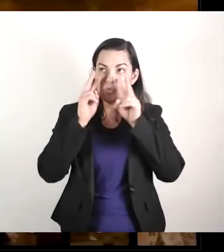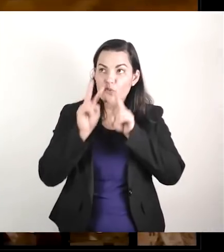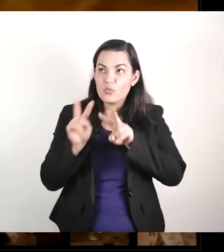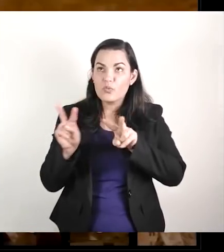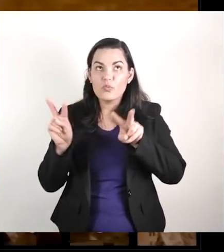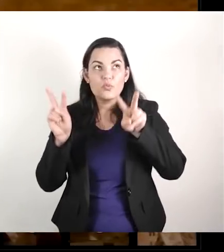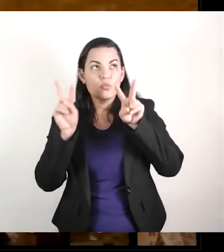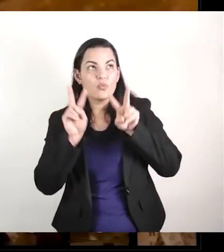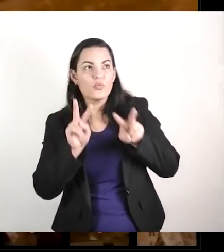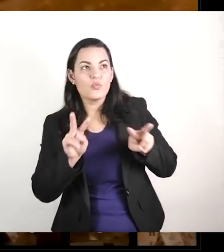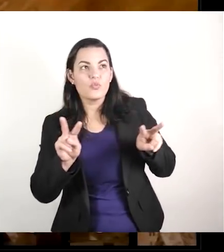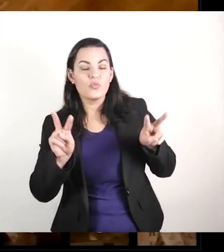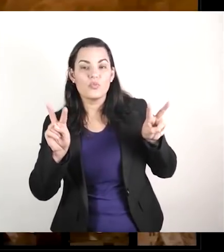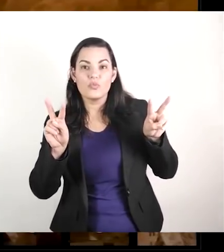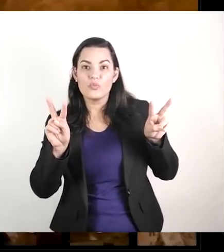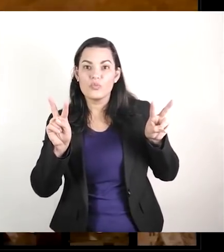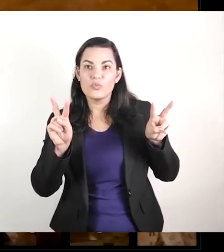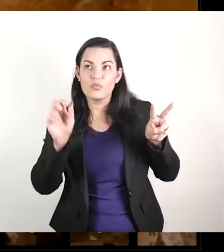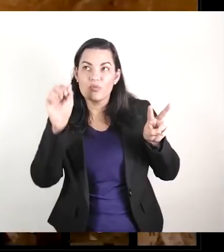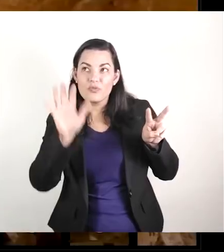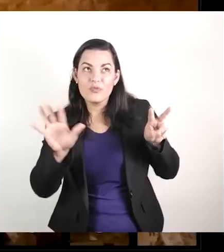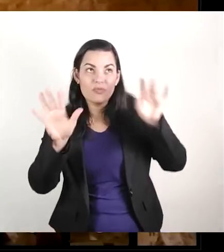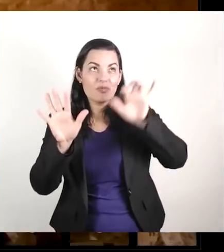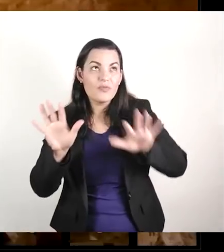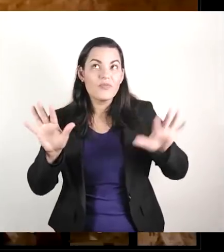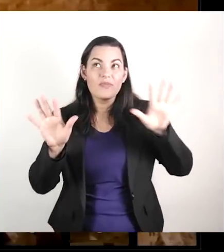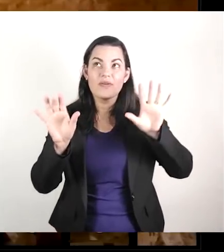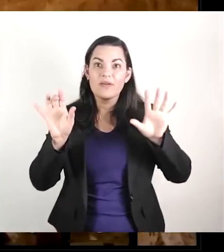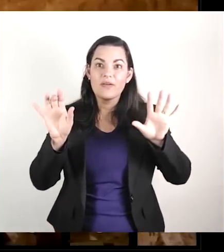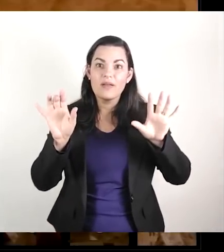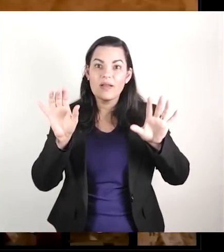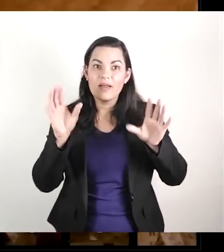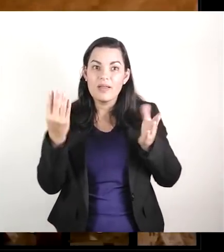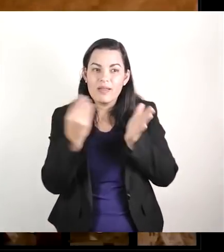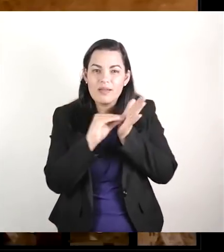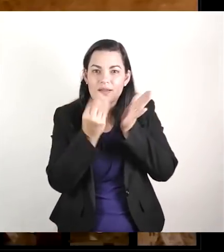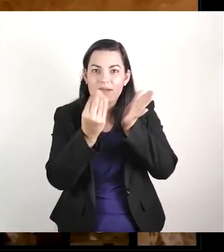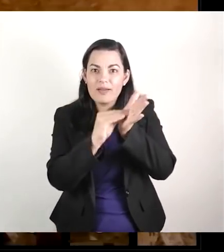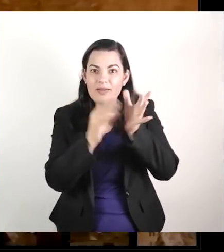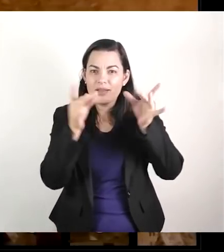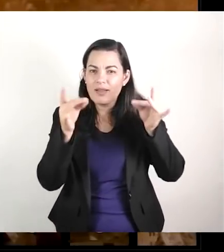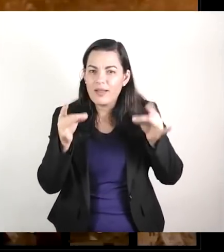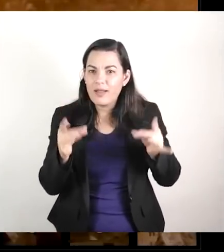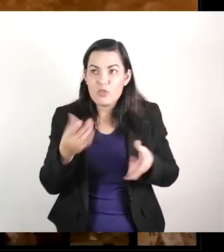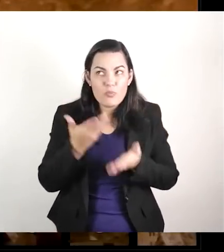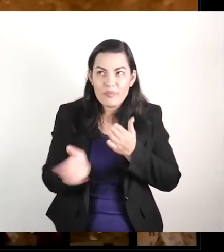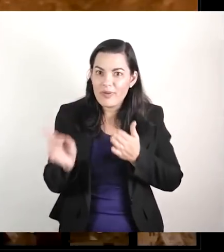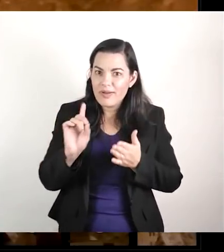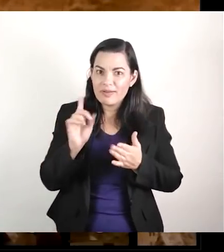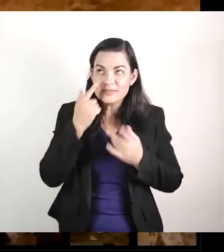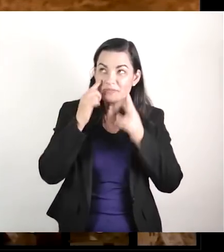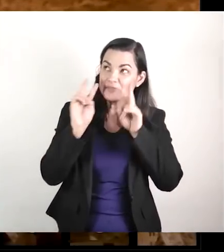Vai observando as imagens, hein? Não perca nenhum detalhe. Olha só que legal.